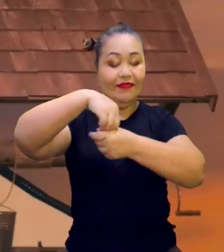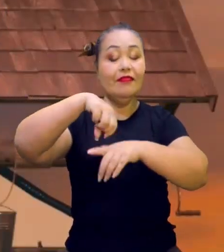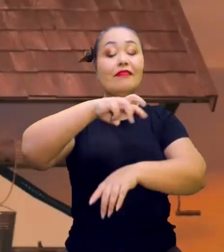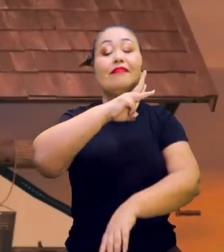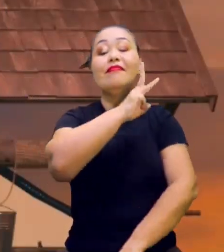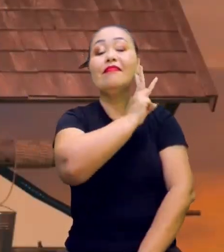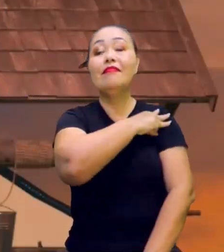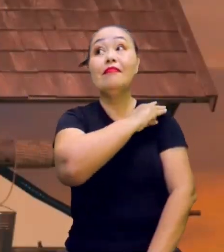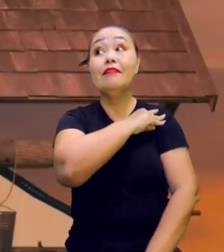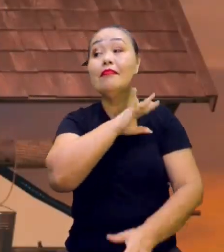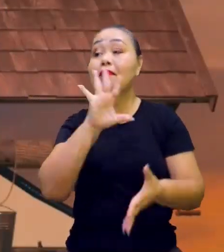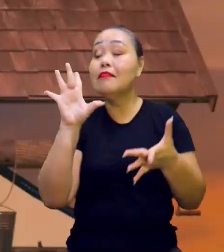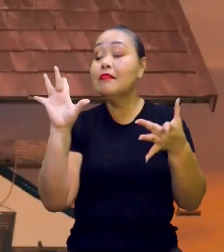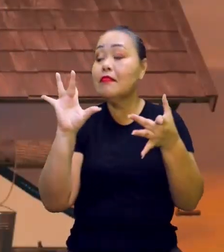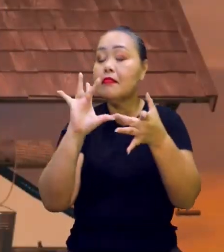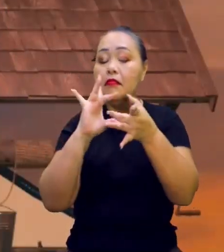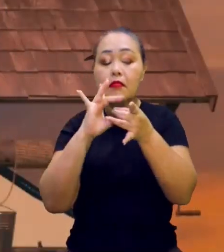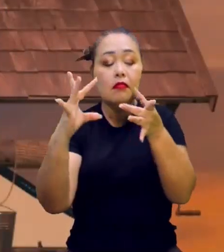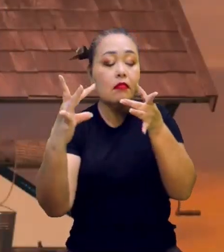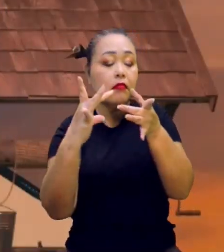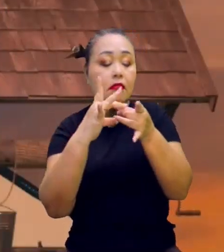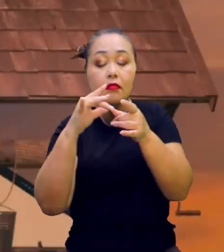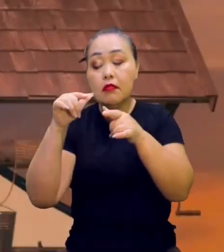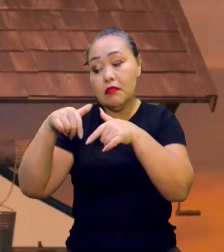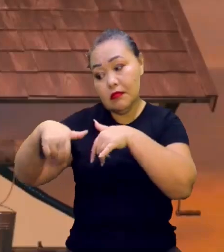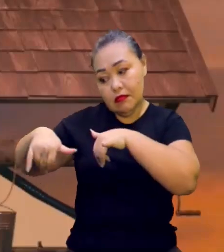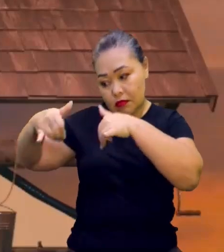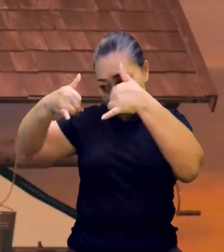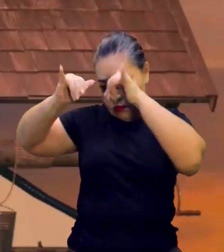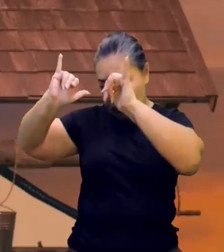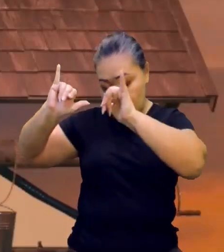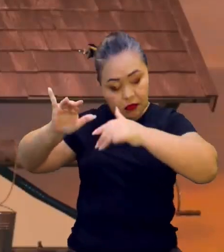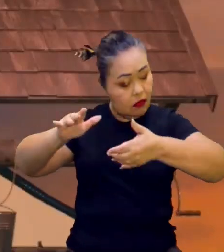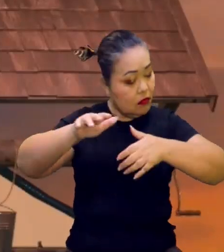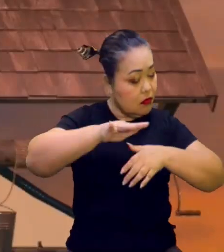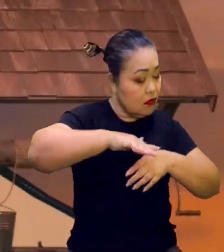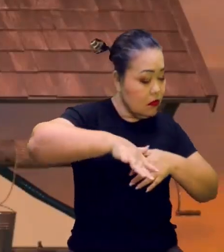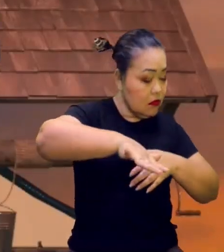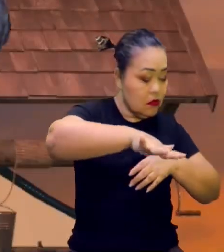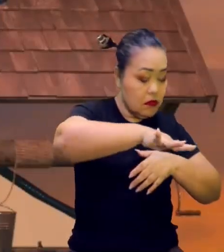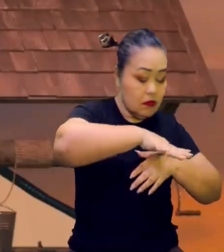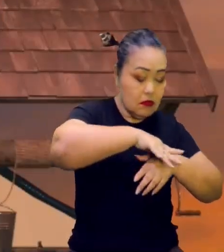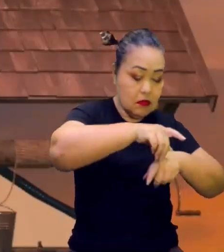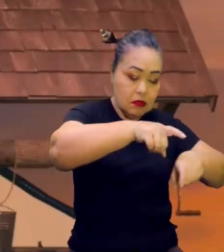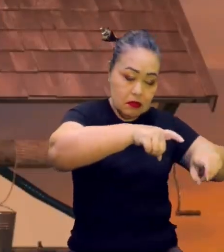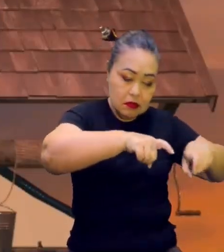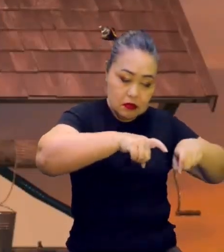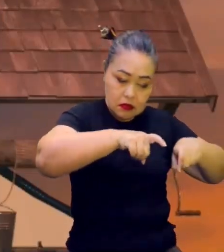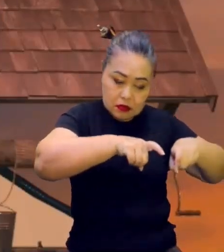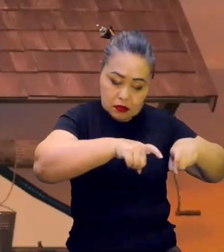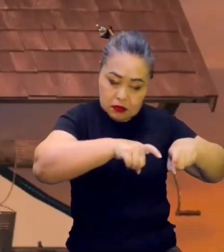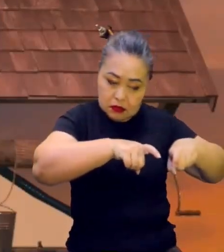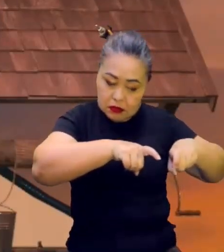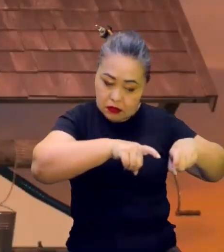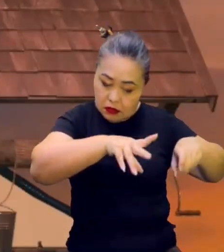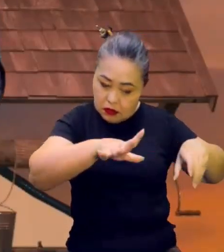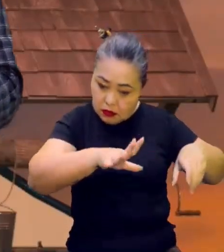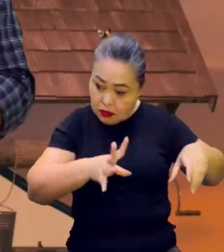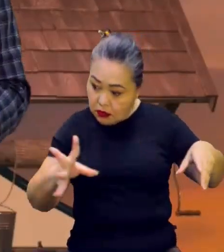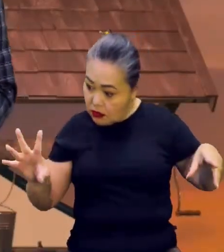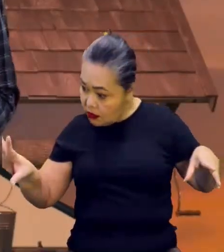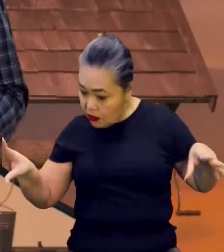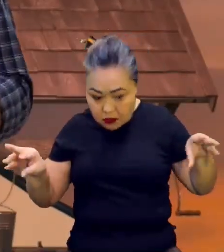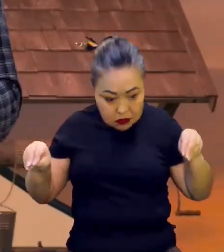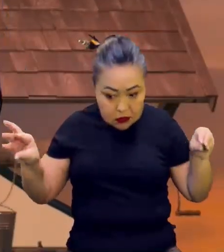dessa integração da atividade da pecuária, da atividade da agricultura, inserido na floresta,